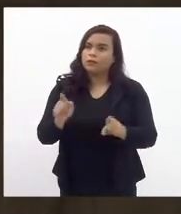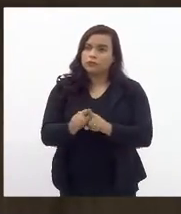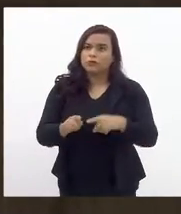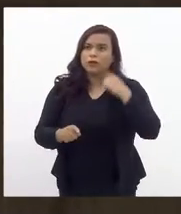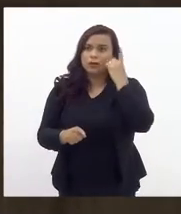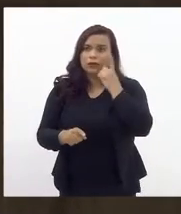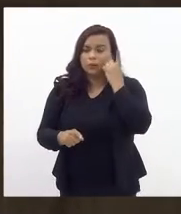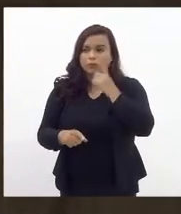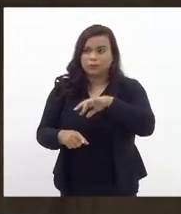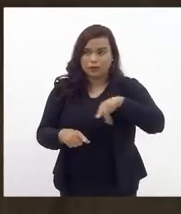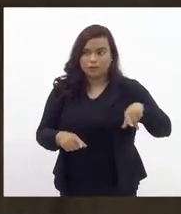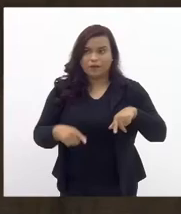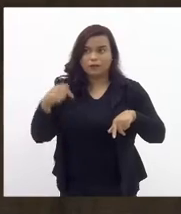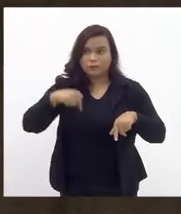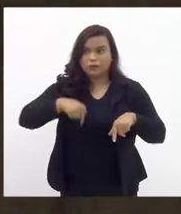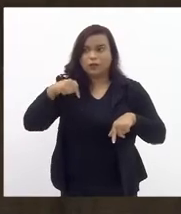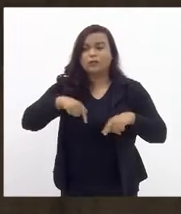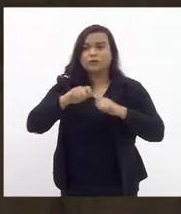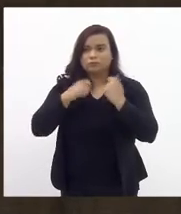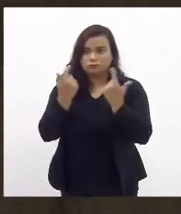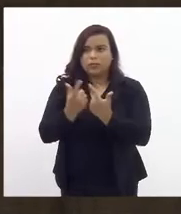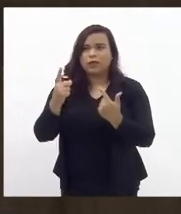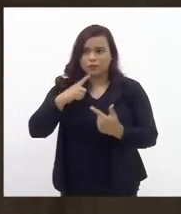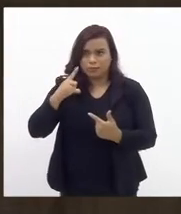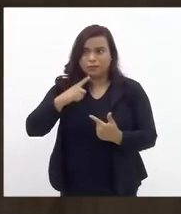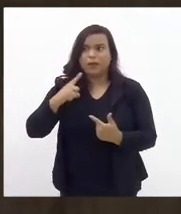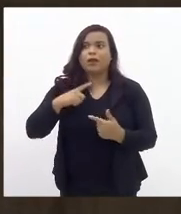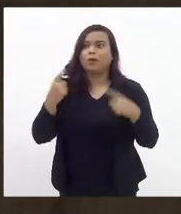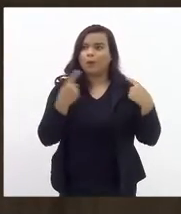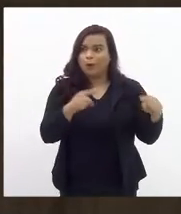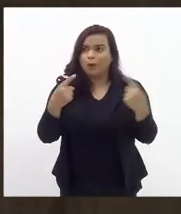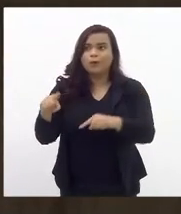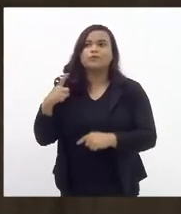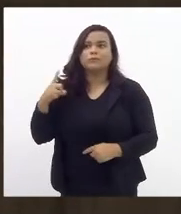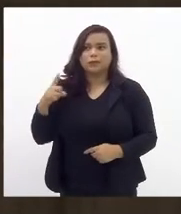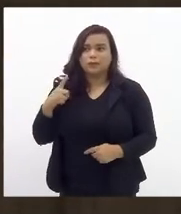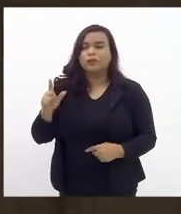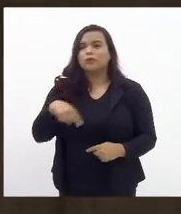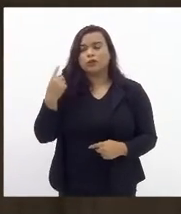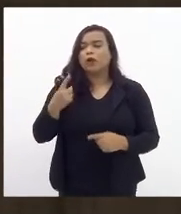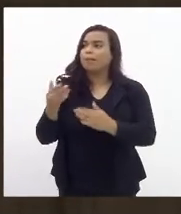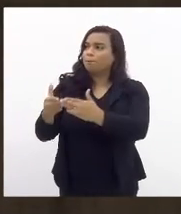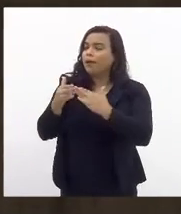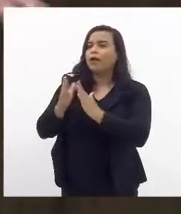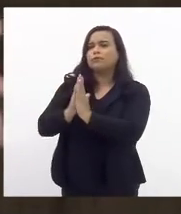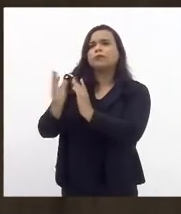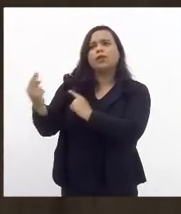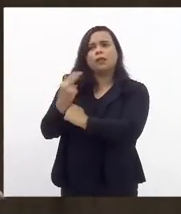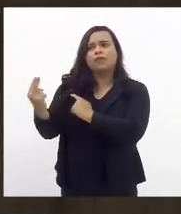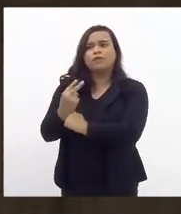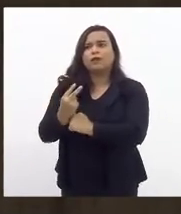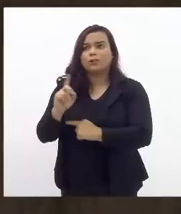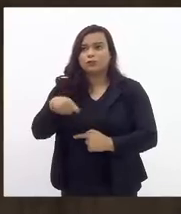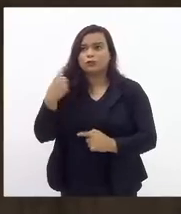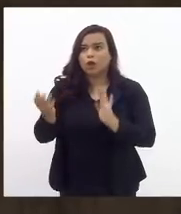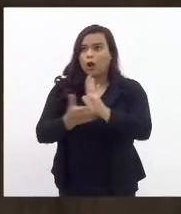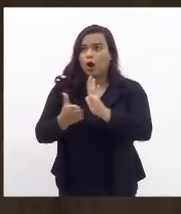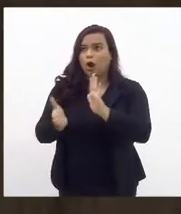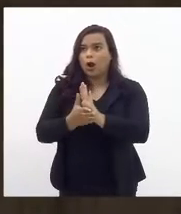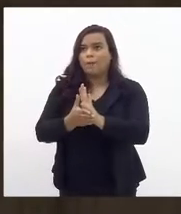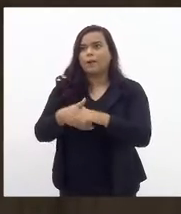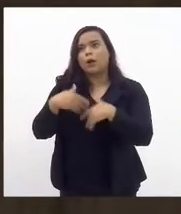que estão ameaçadas dentro dessa casa. É isso que nós estamos cobrando. Que na hora de cobrar, cobram